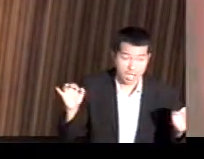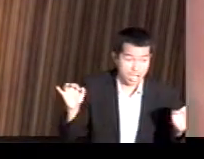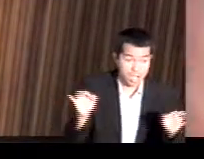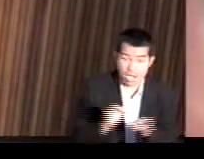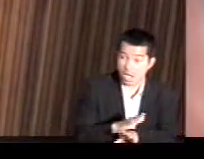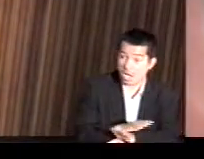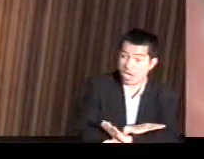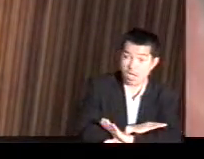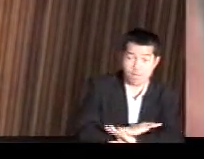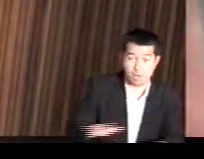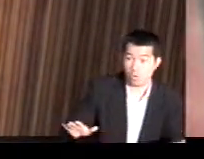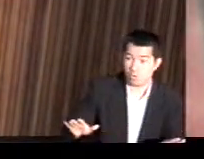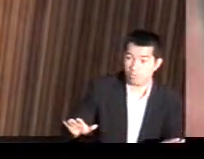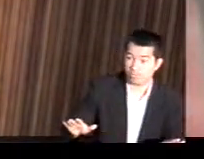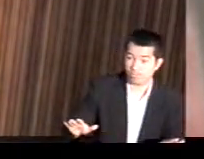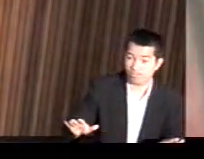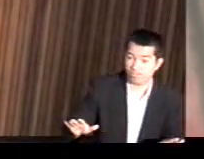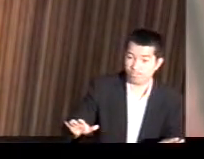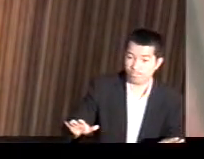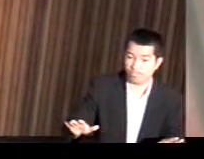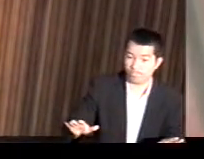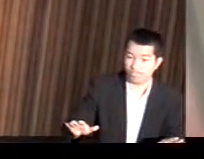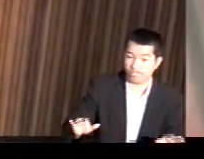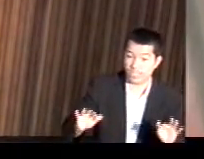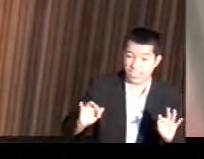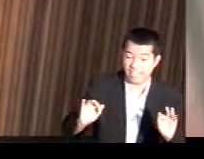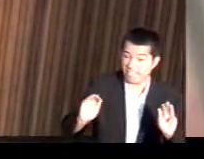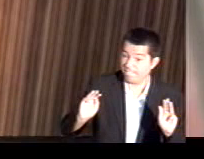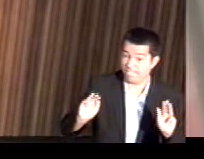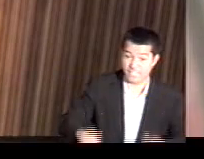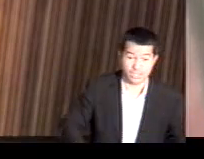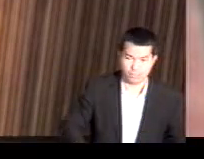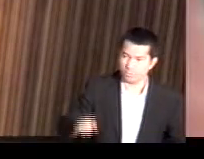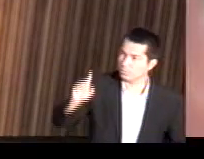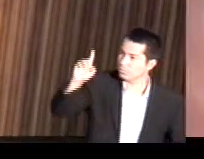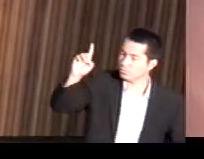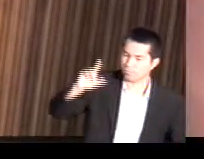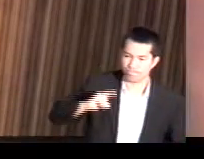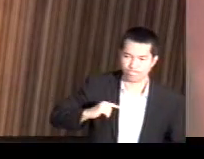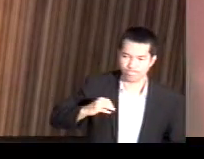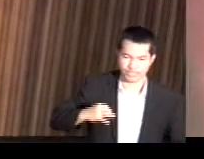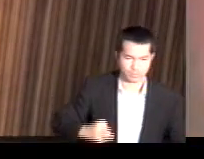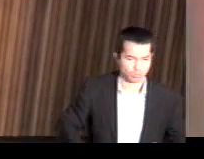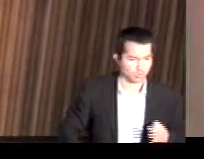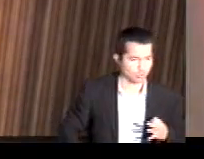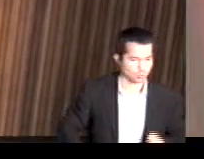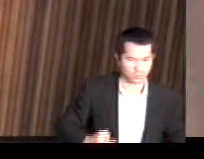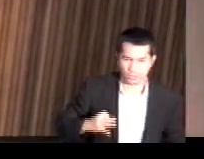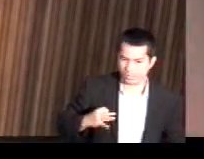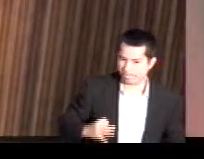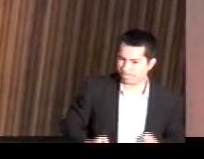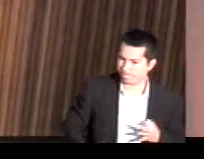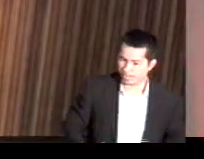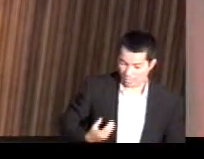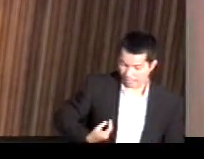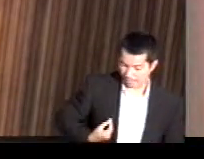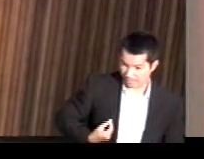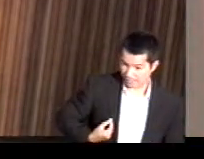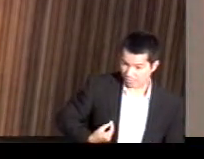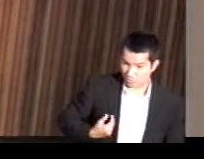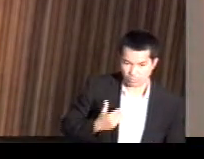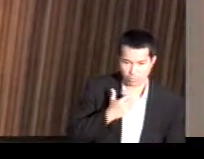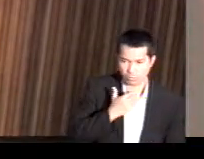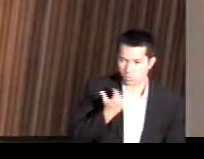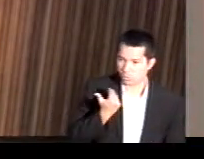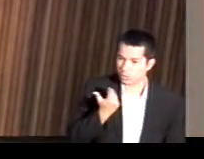para isso. E aí então vai chegar o fim. E Deus vai julgar vivos e mortos. E vai julgar Satanás e os